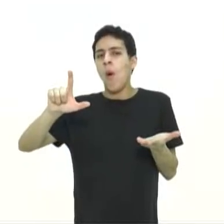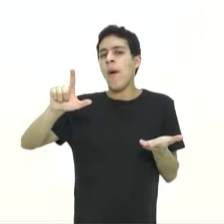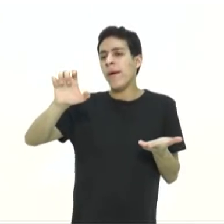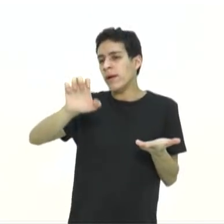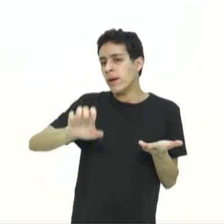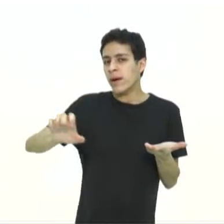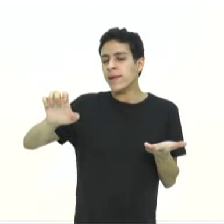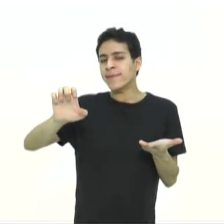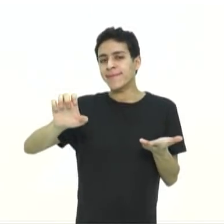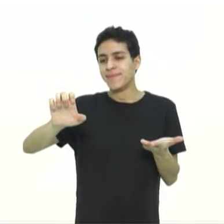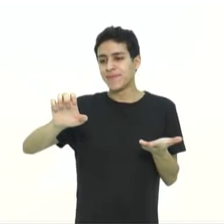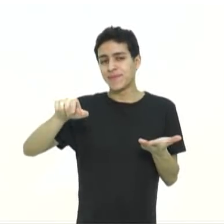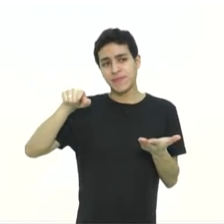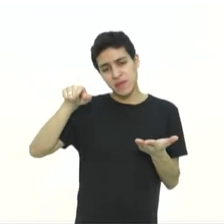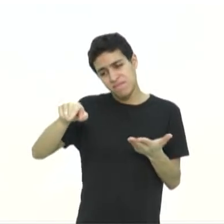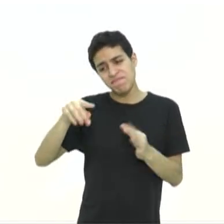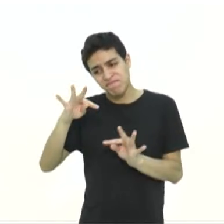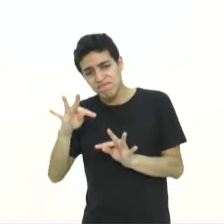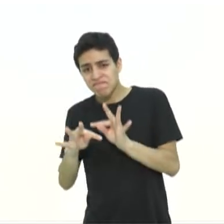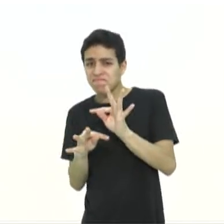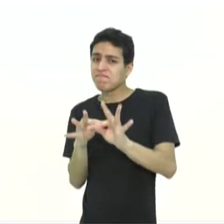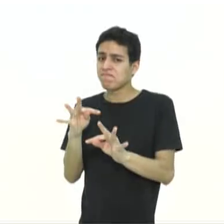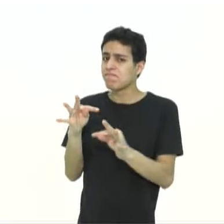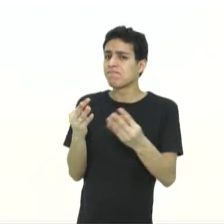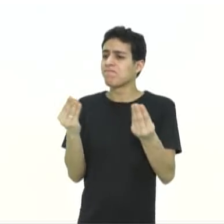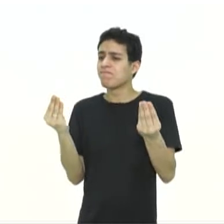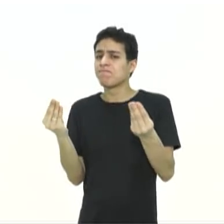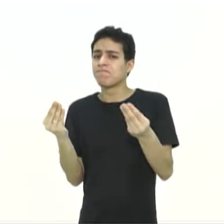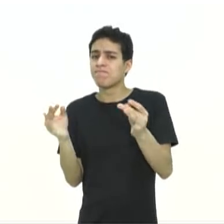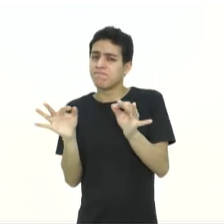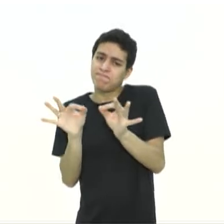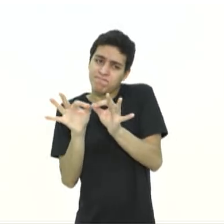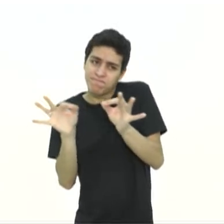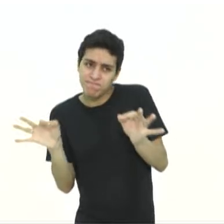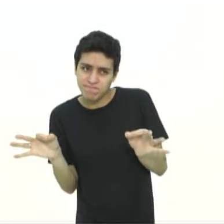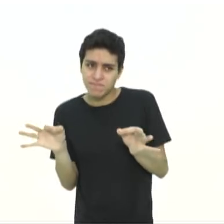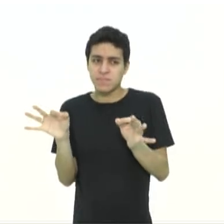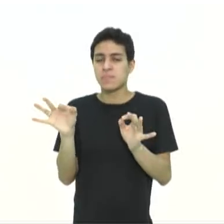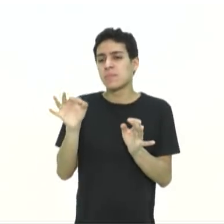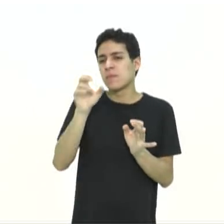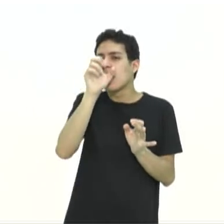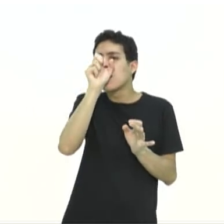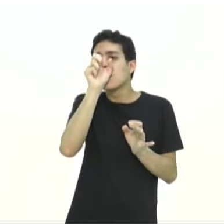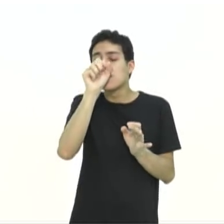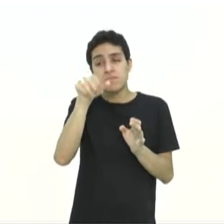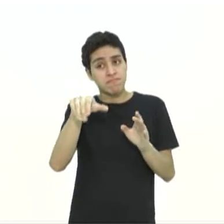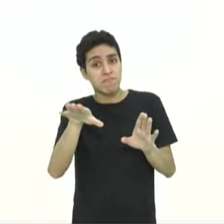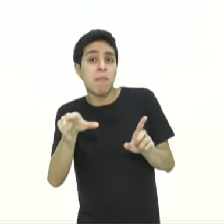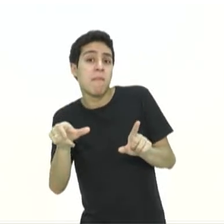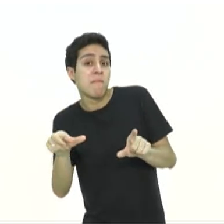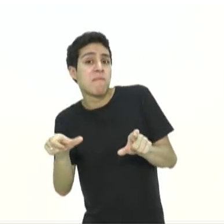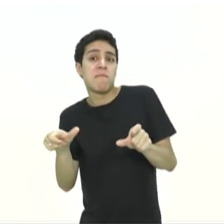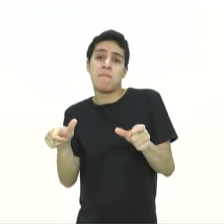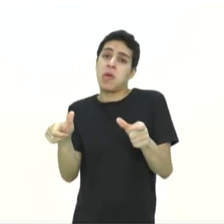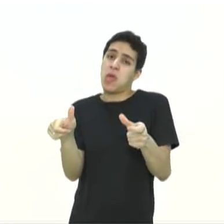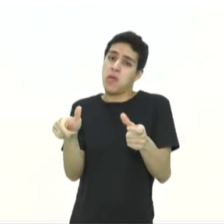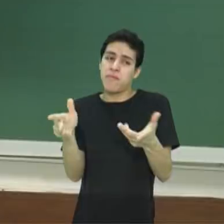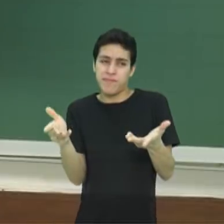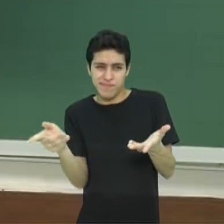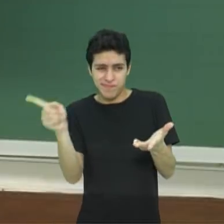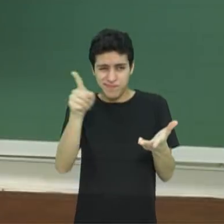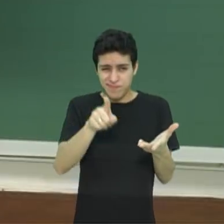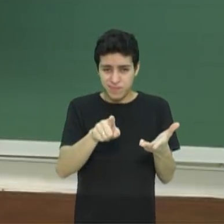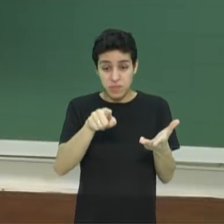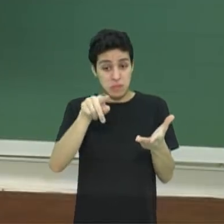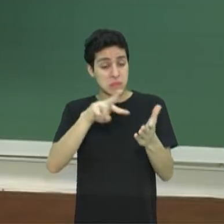uma inovação tecnológica modesta, esse laranjadinho aqui é moderado, já temos no mais escuro